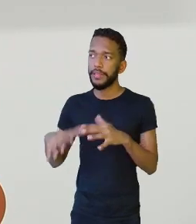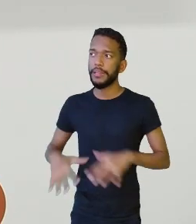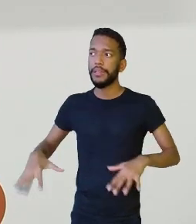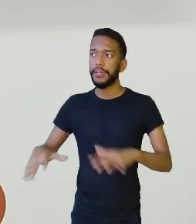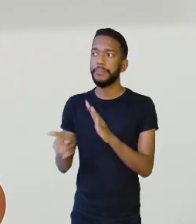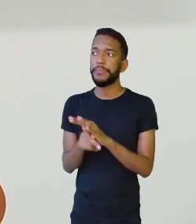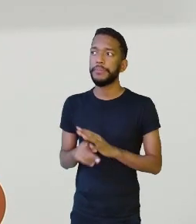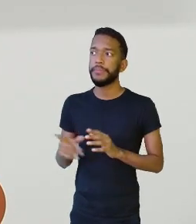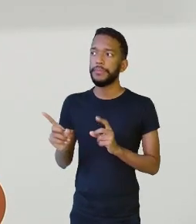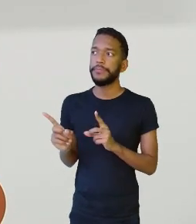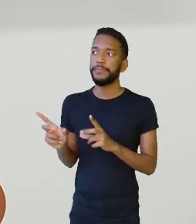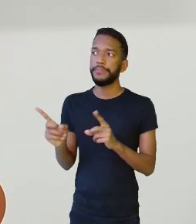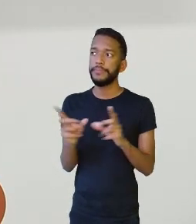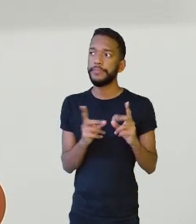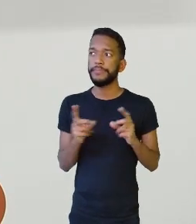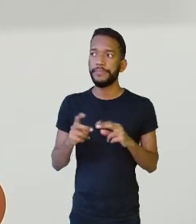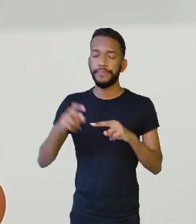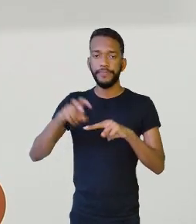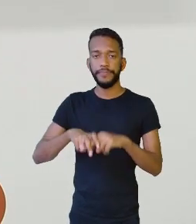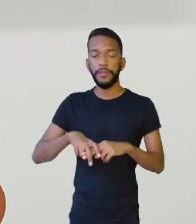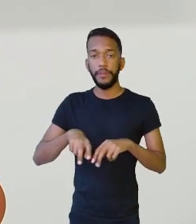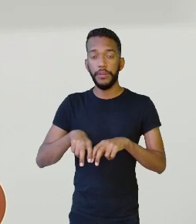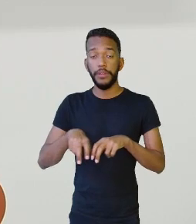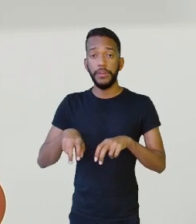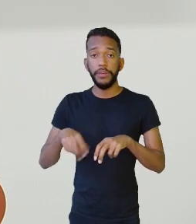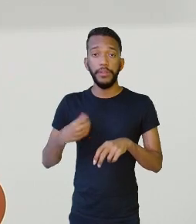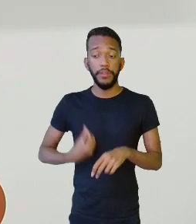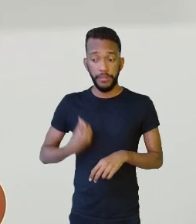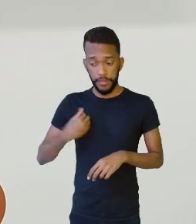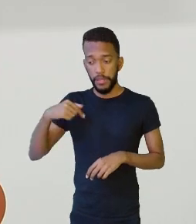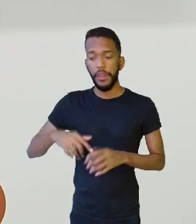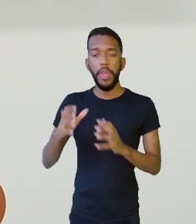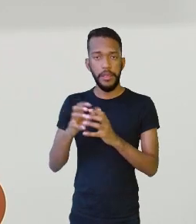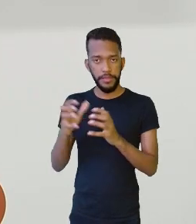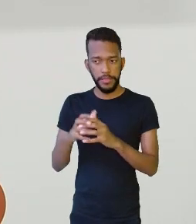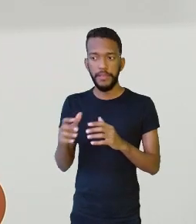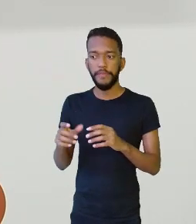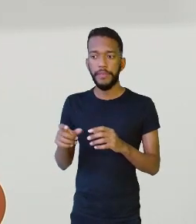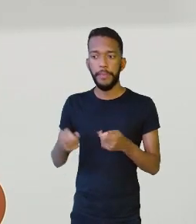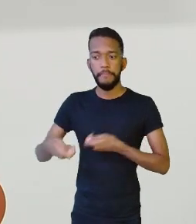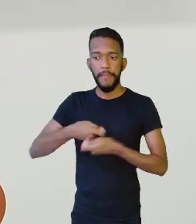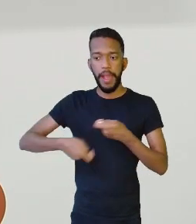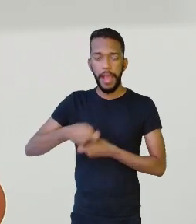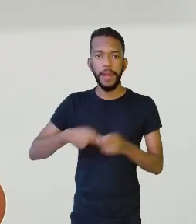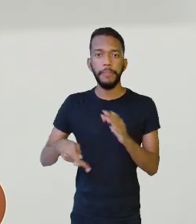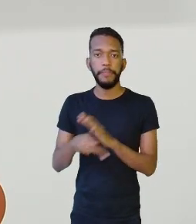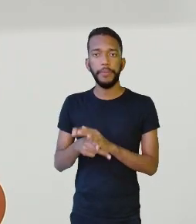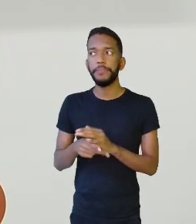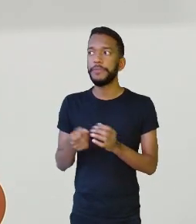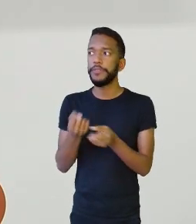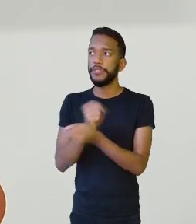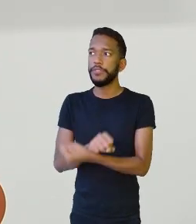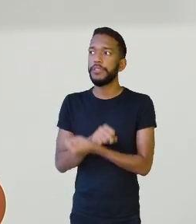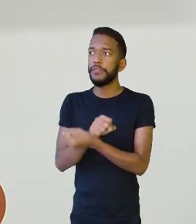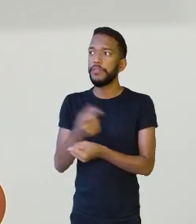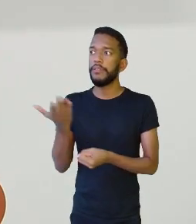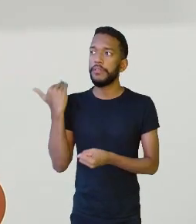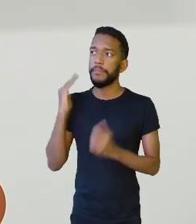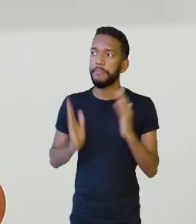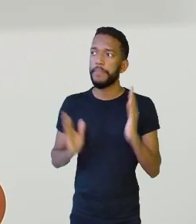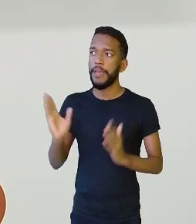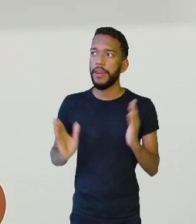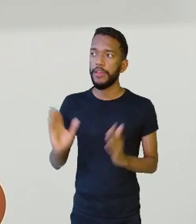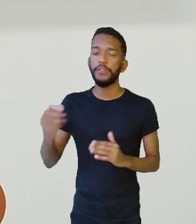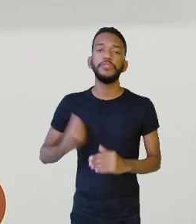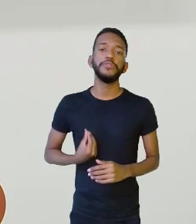mercado de escravizados aqui no Recife. Então nós temos essa imagem e ela retrata o período